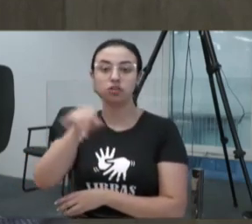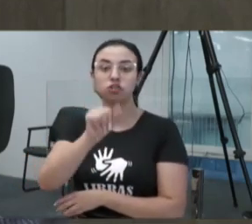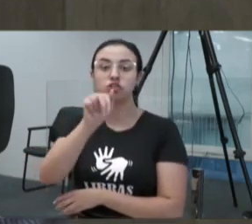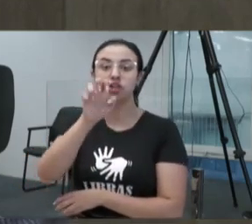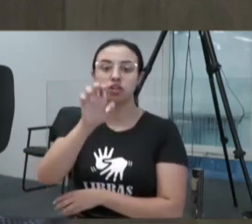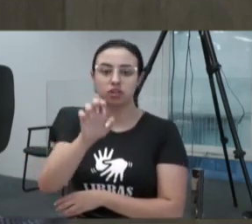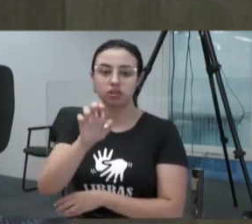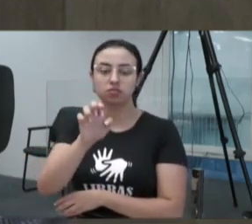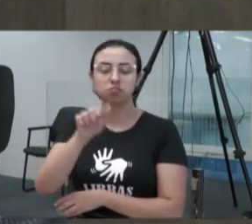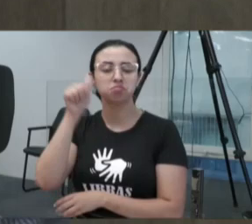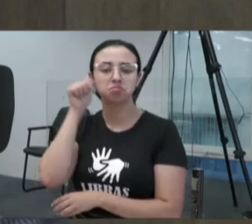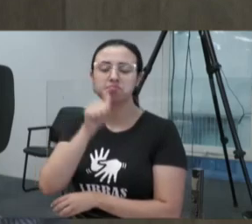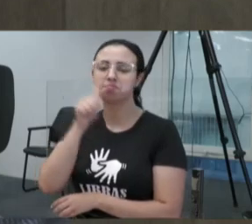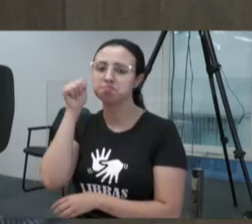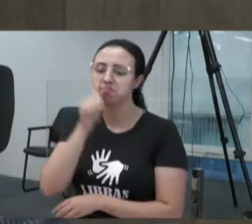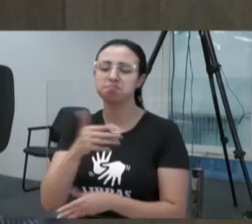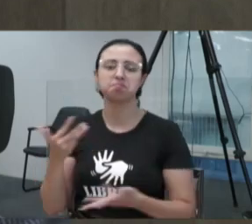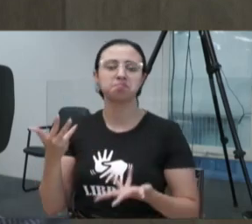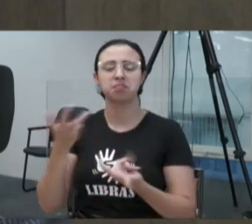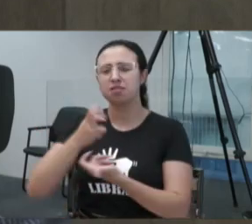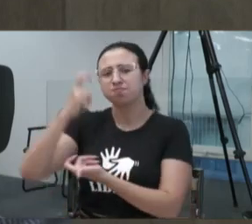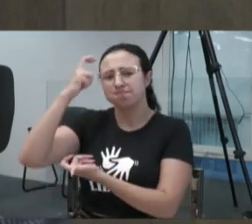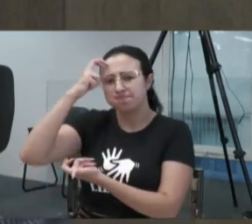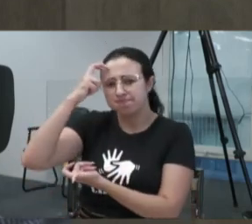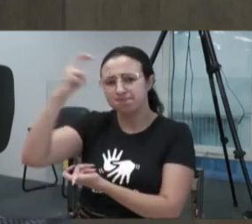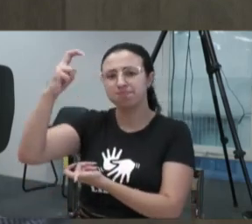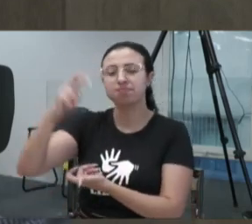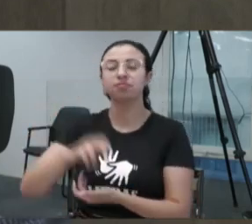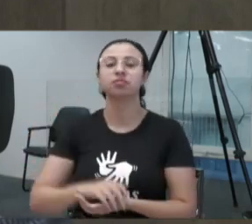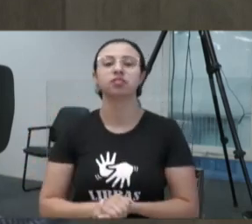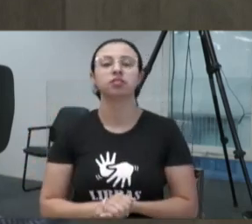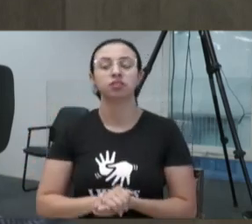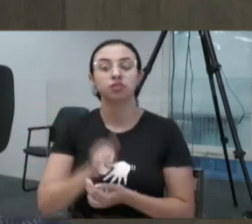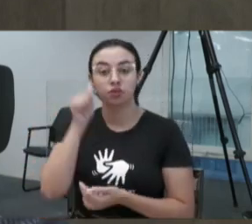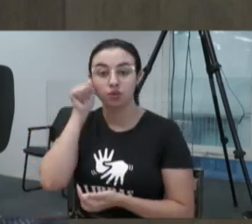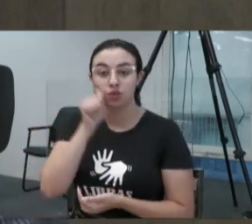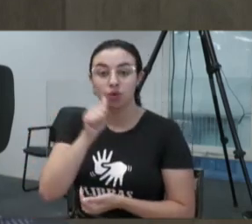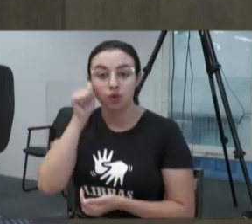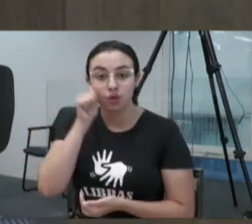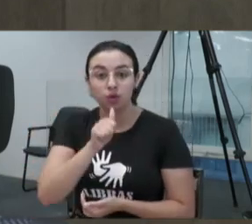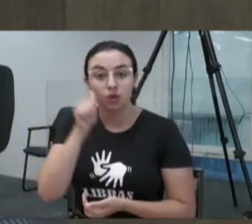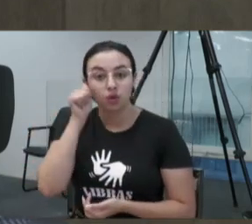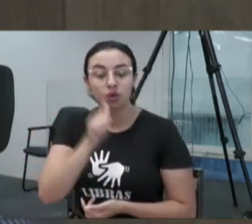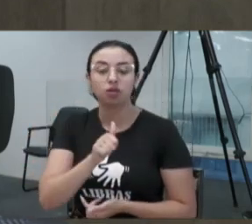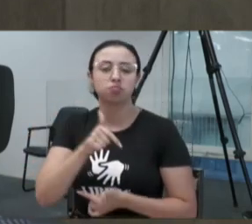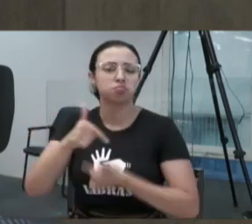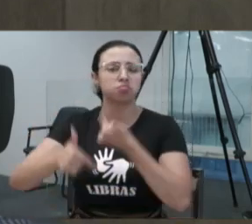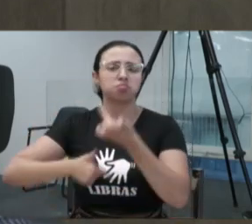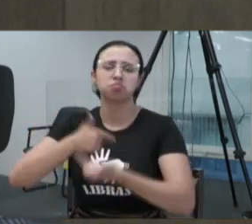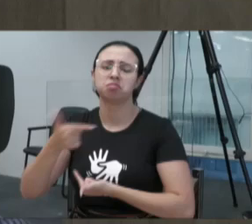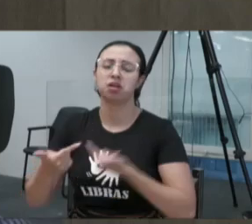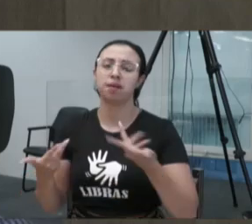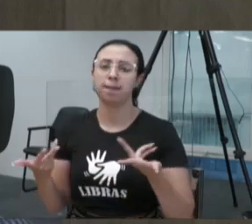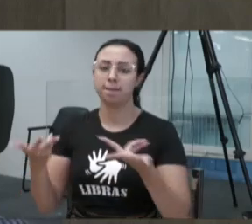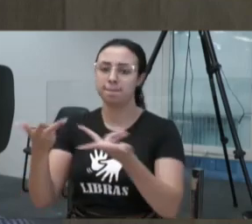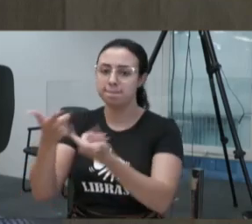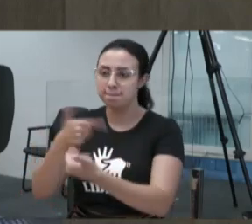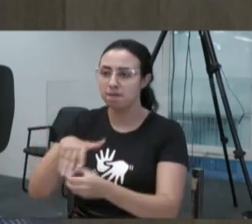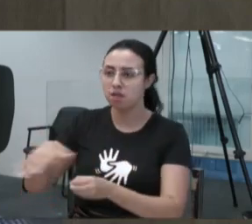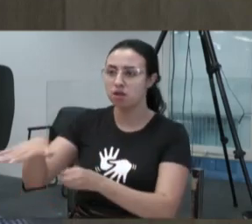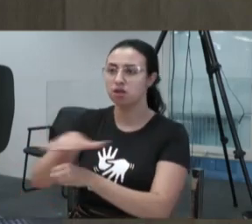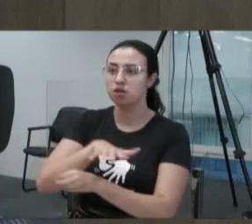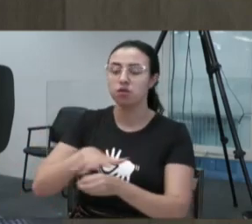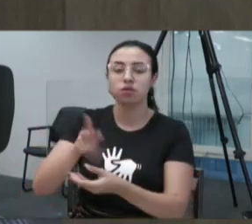pessoa ímpar, de uma inteligência nominal, uma pessoa que faz um trabalho diferenciado lá na comunidade,